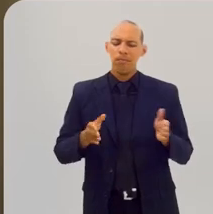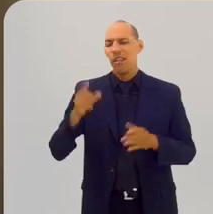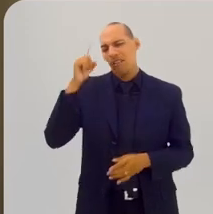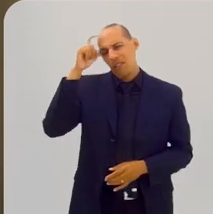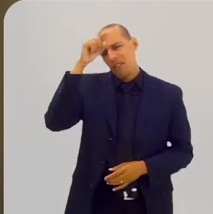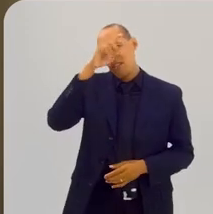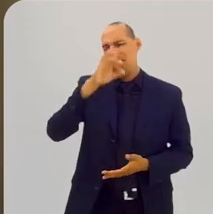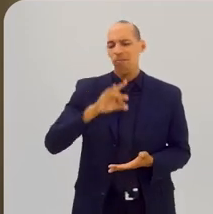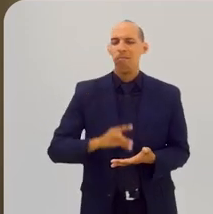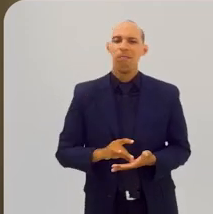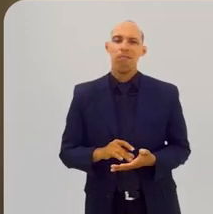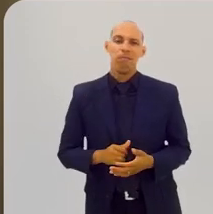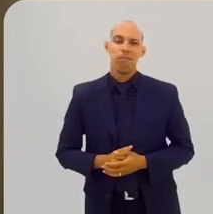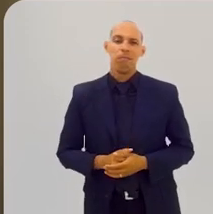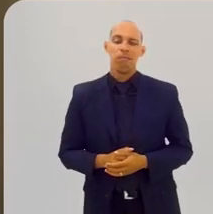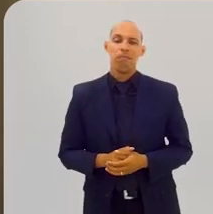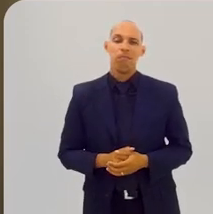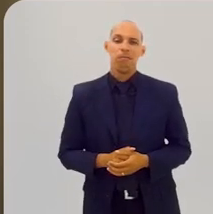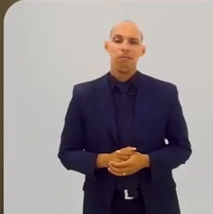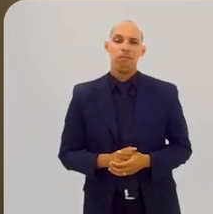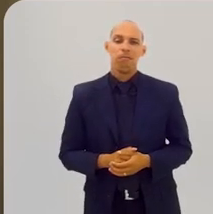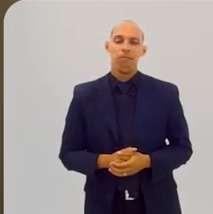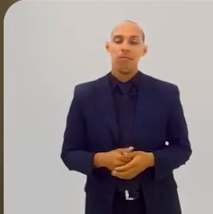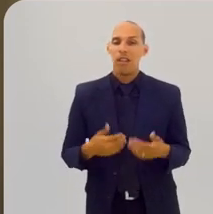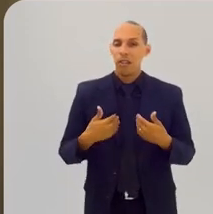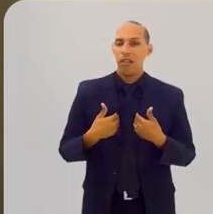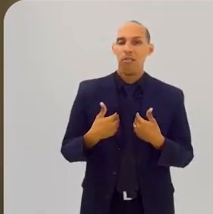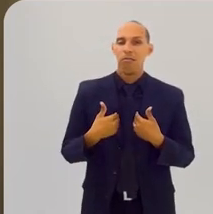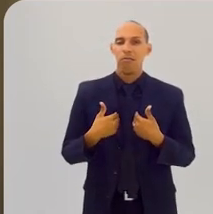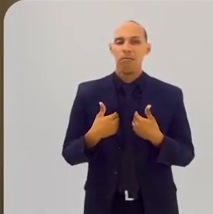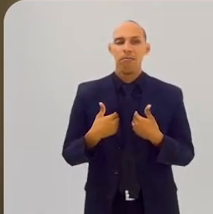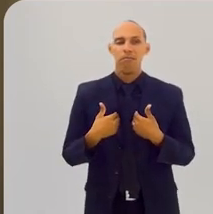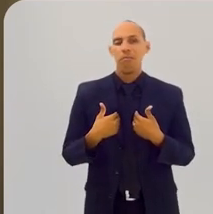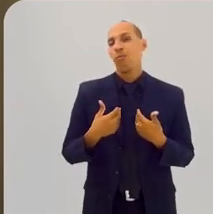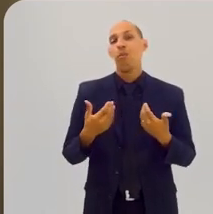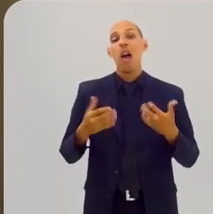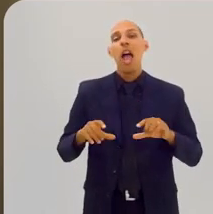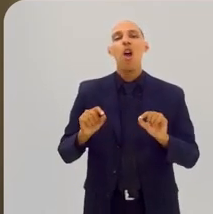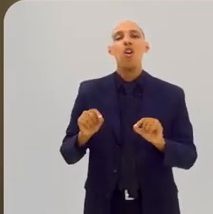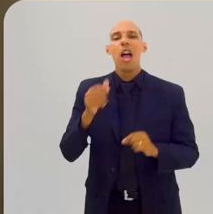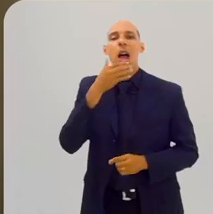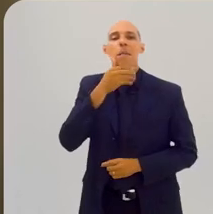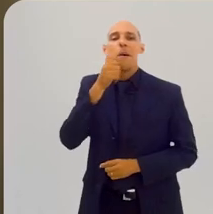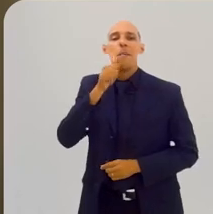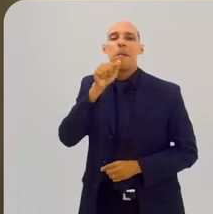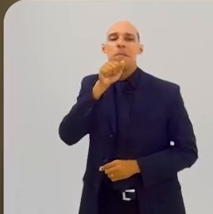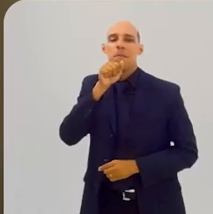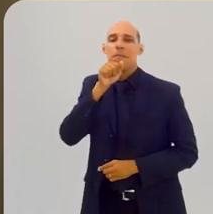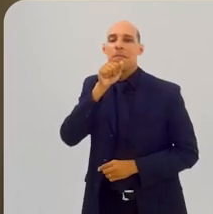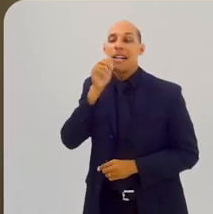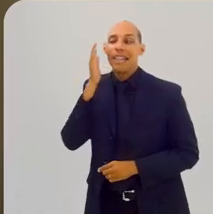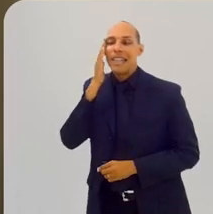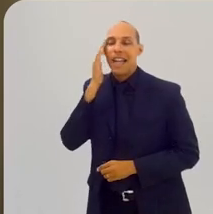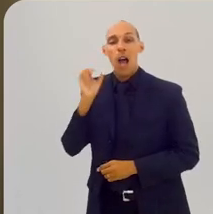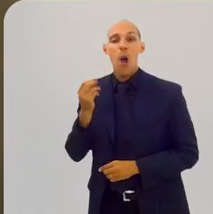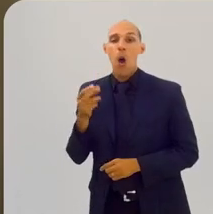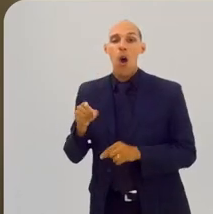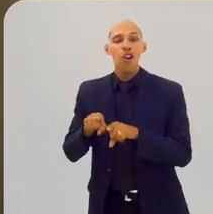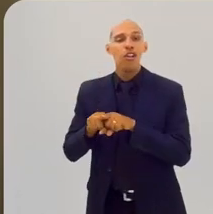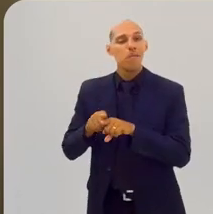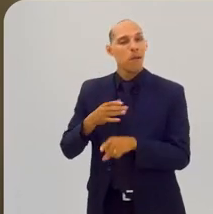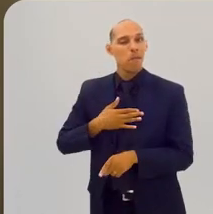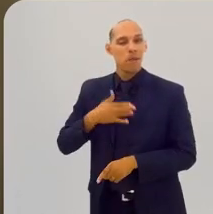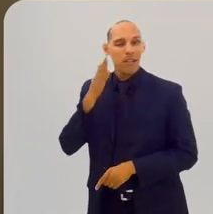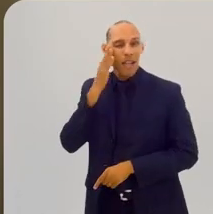difíceis mesmo e eu não queria que meus pais soubessem e nem meus